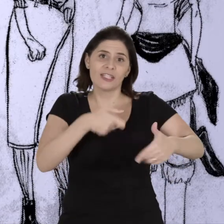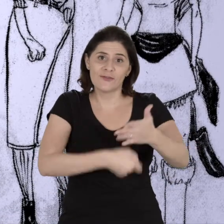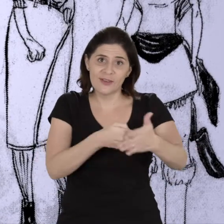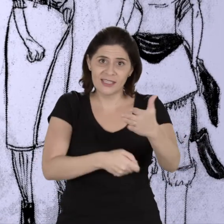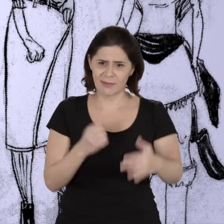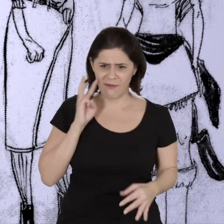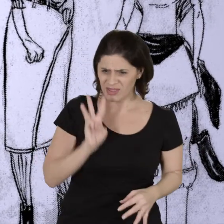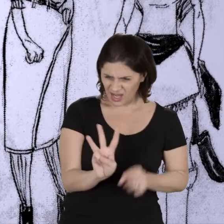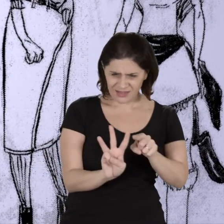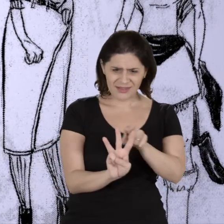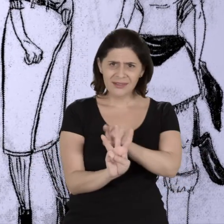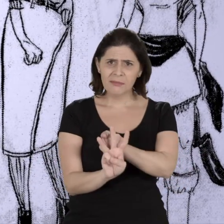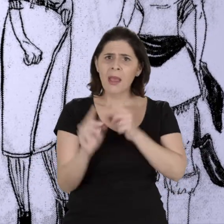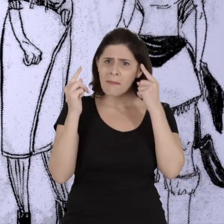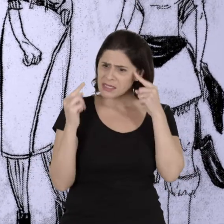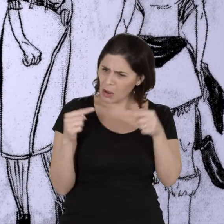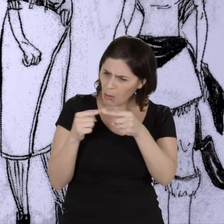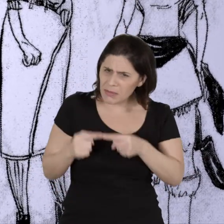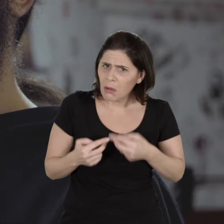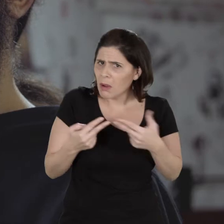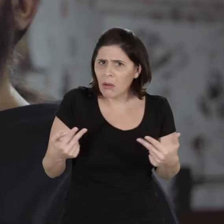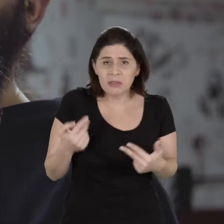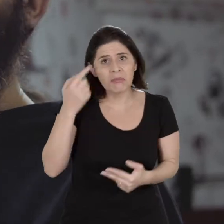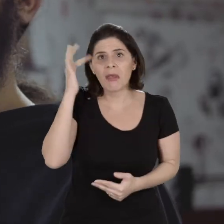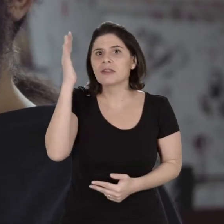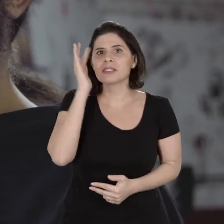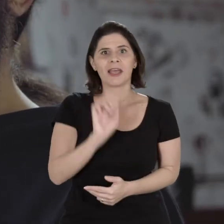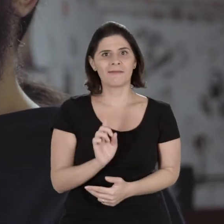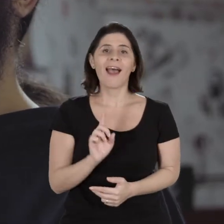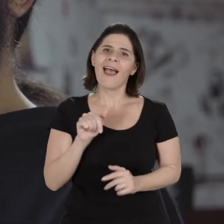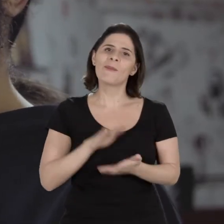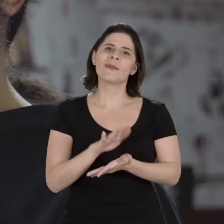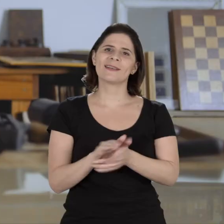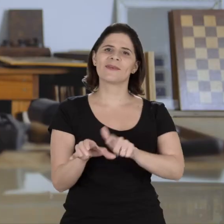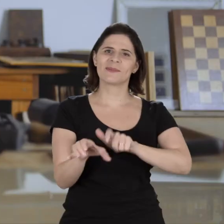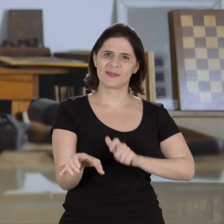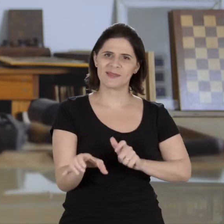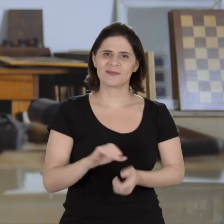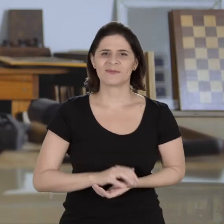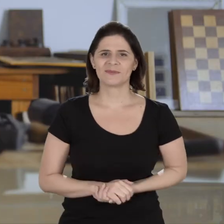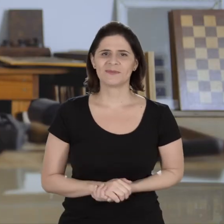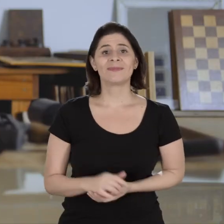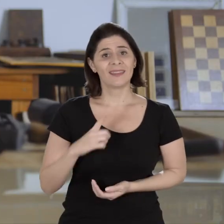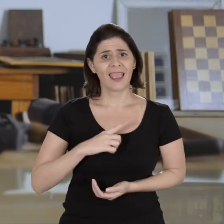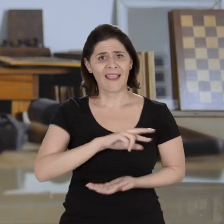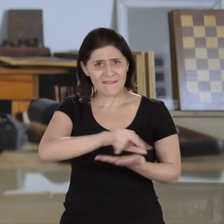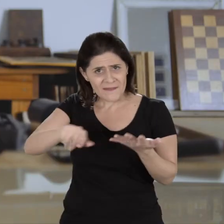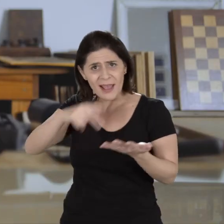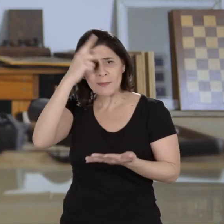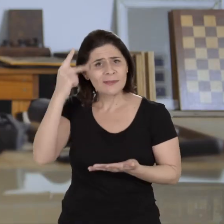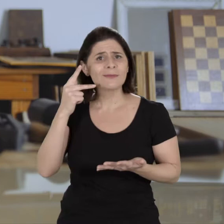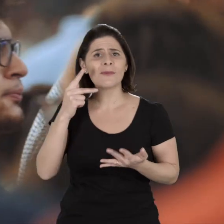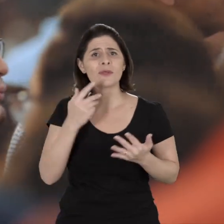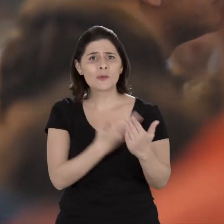outro, você não imaginaria que eles compartilham alguma coisa que é, sei lá, publicação independente. Tem uma variedade aí, né, de estudantes a pessoas